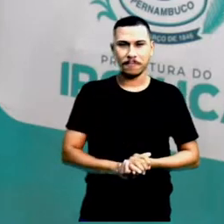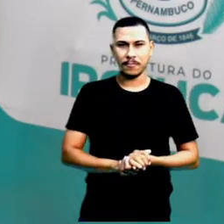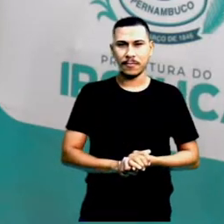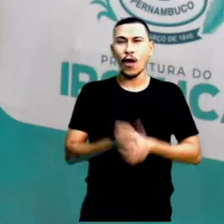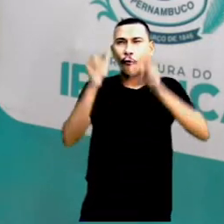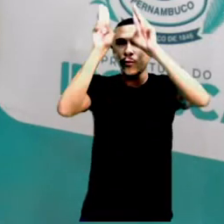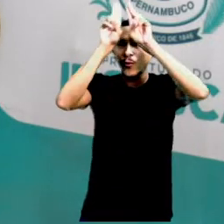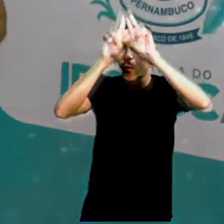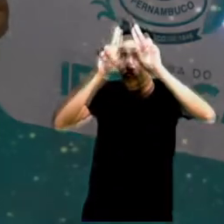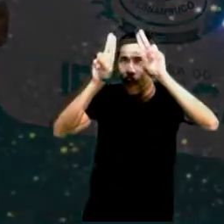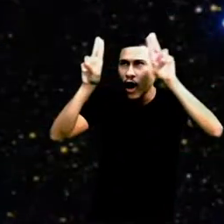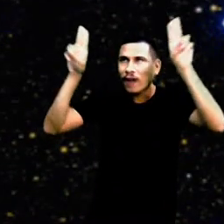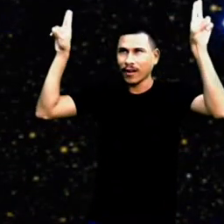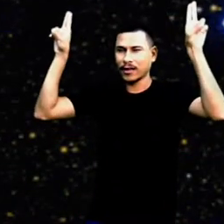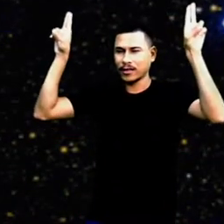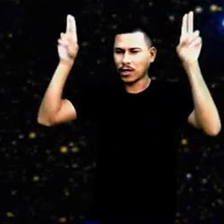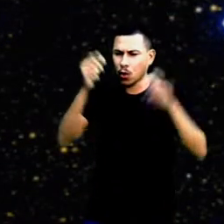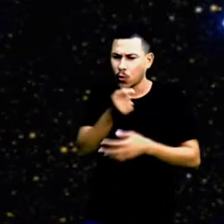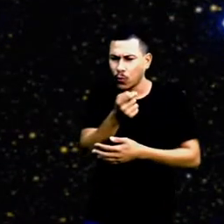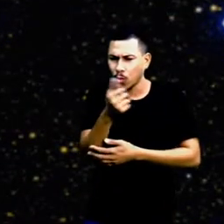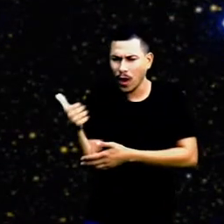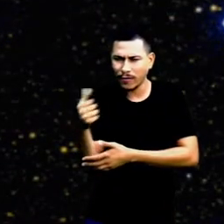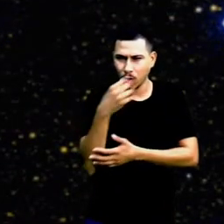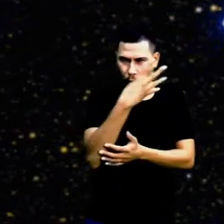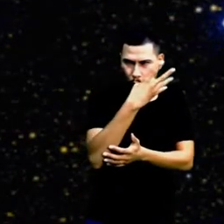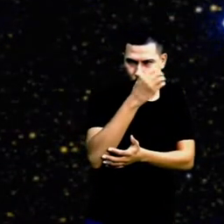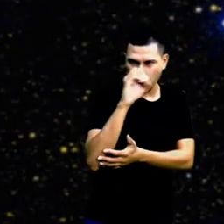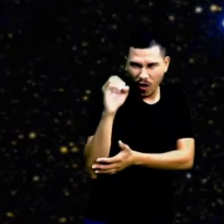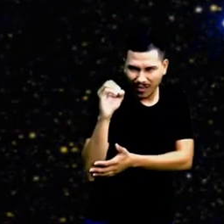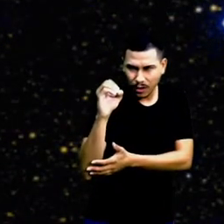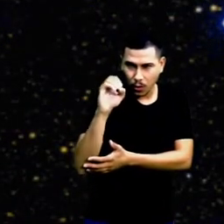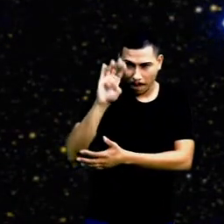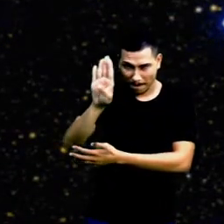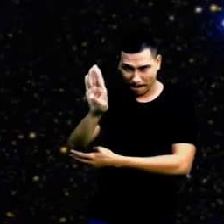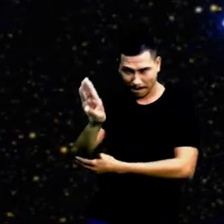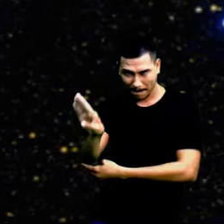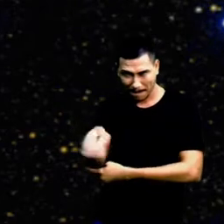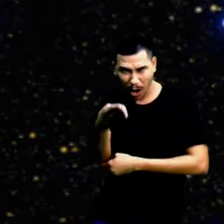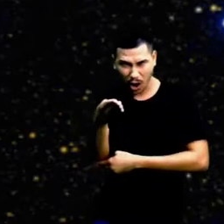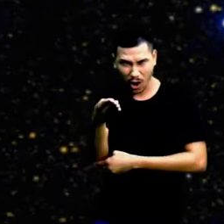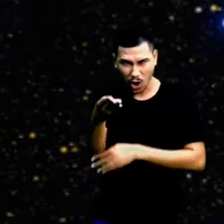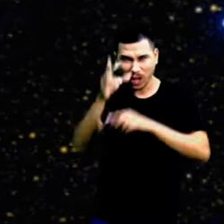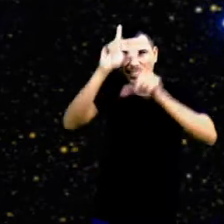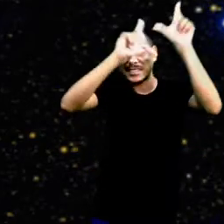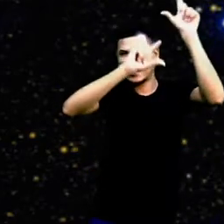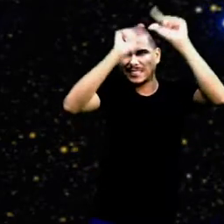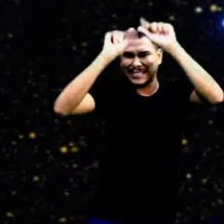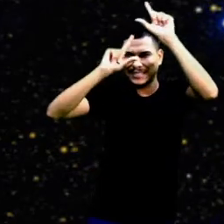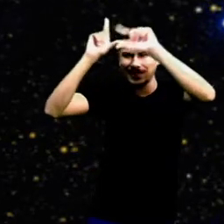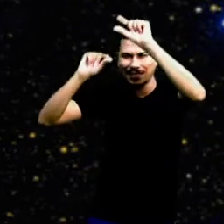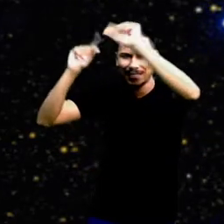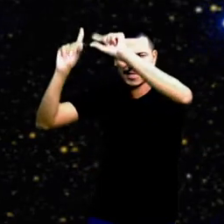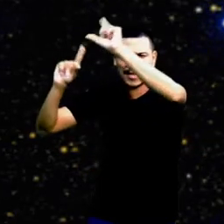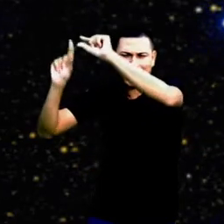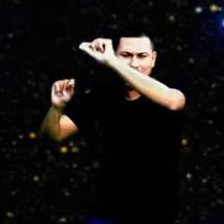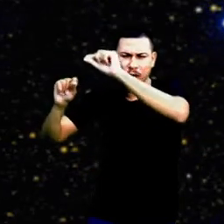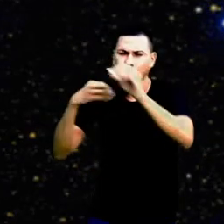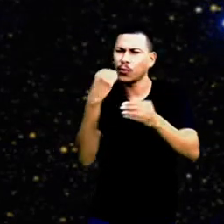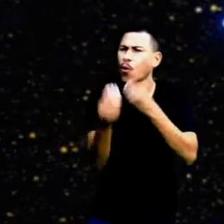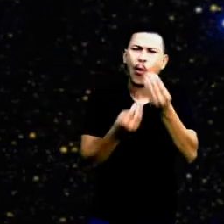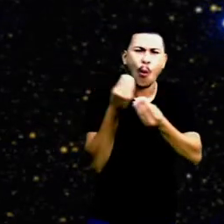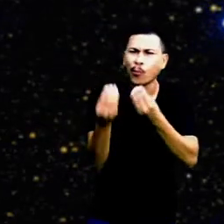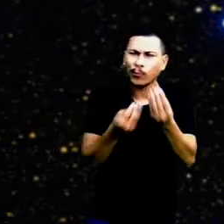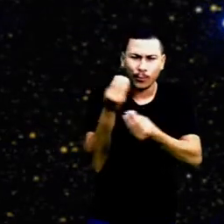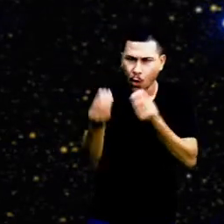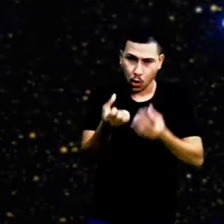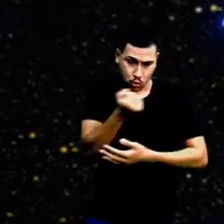Via Láctea, contém cerca de 400 bilhões de estrelas. Como ficará